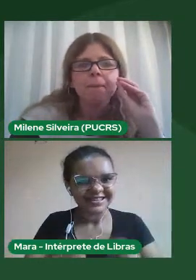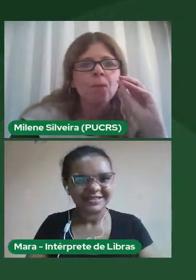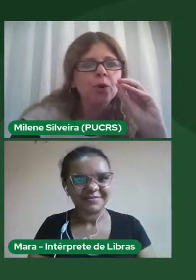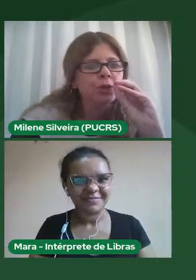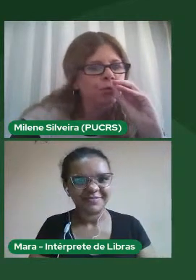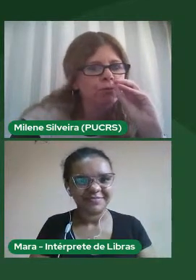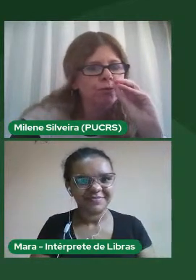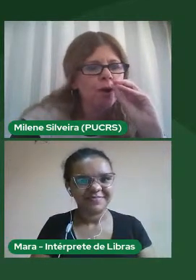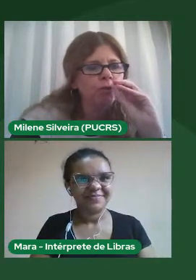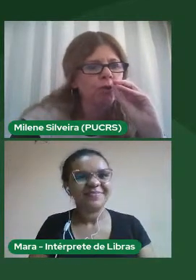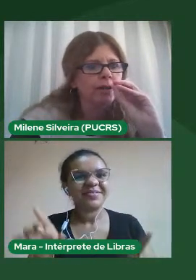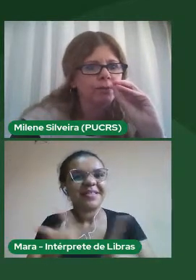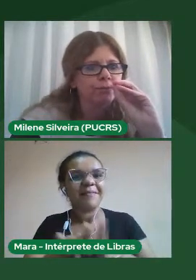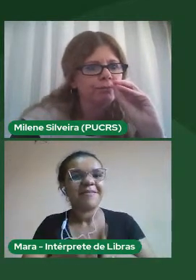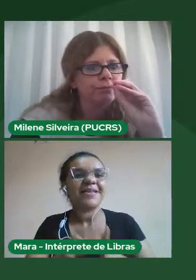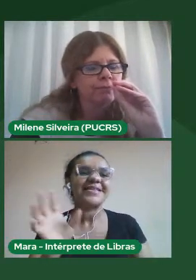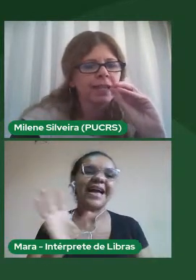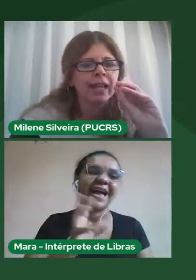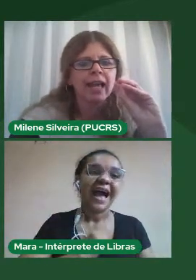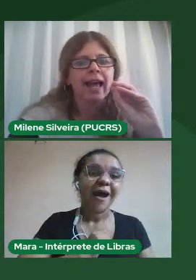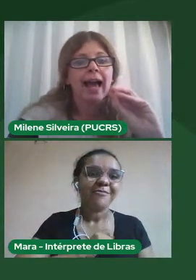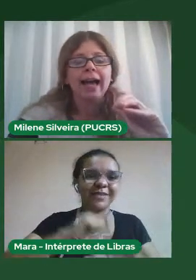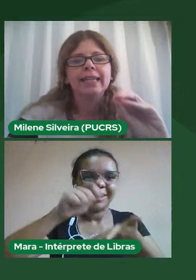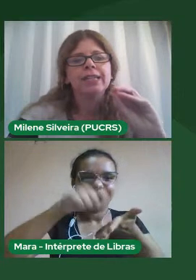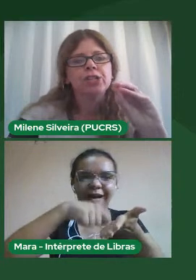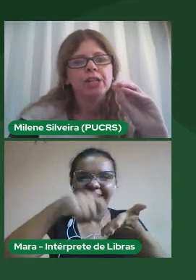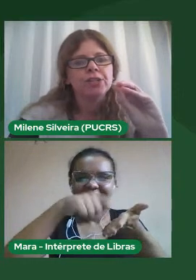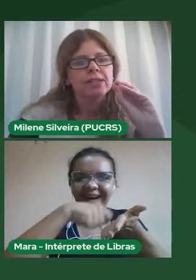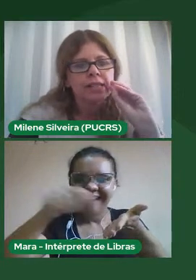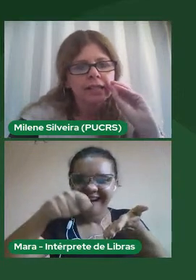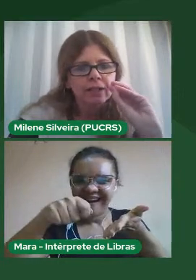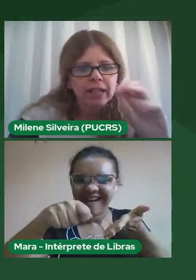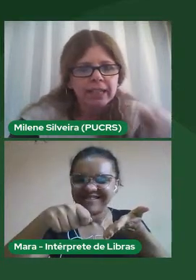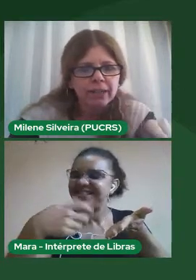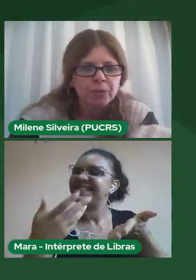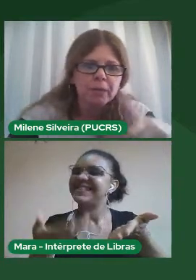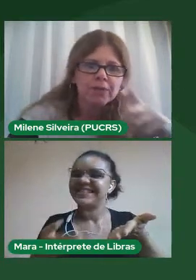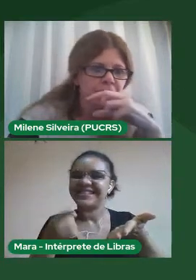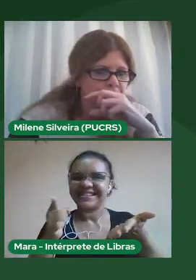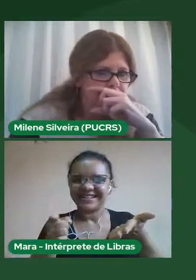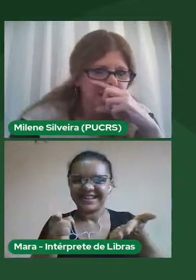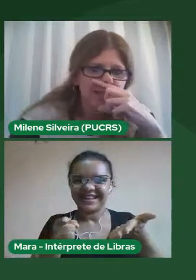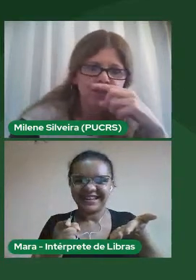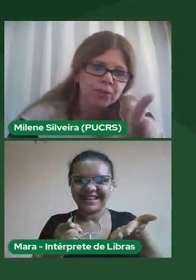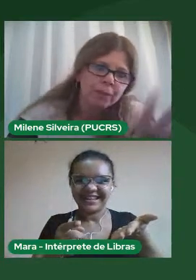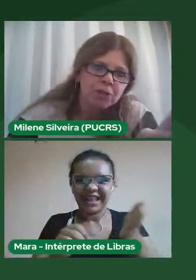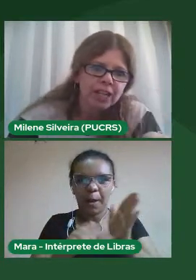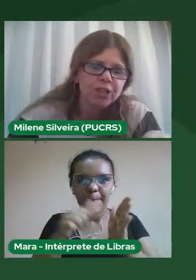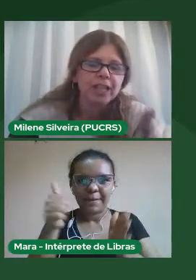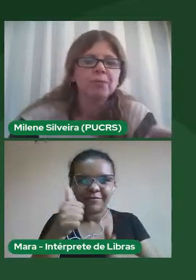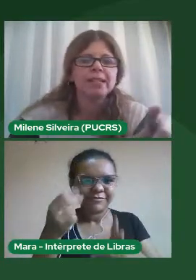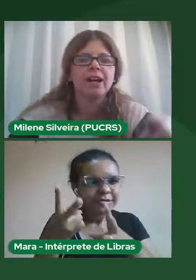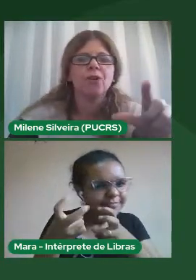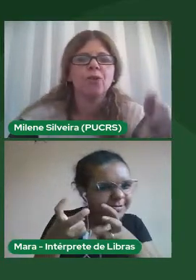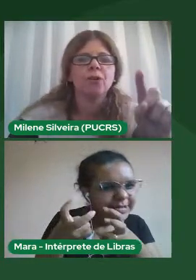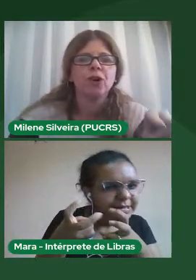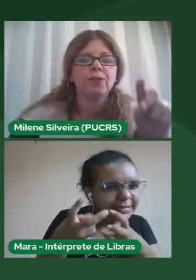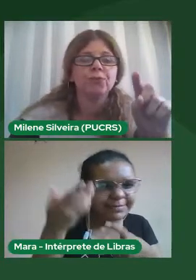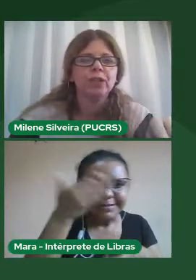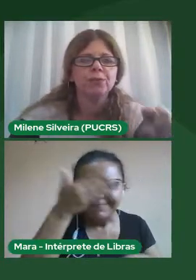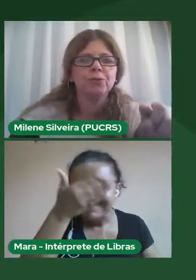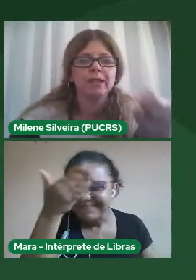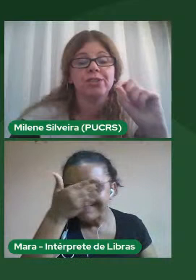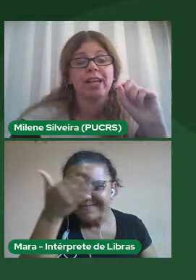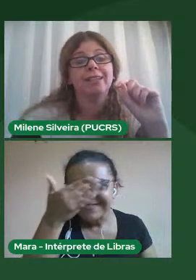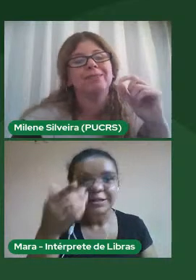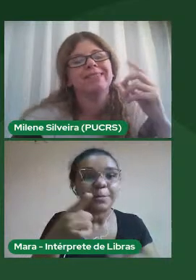A gente ama muito um autógrafo. Aqui, gente, assim, estão ali. O primeiro vocês não vão ver, não dá para enxergar direito, mas é o